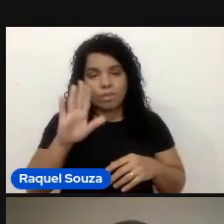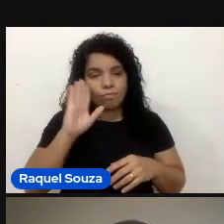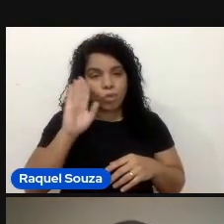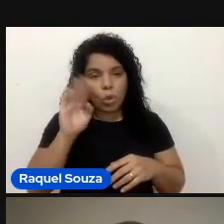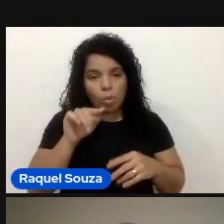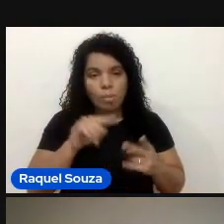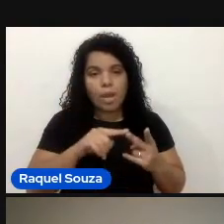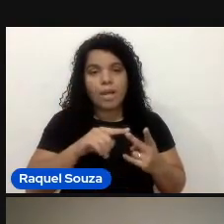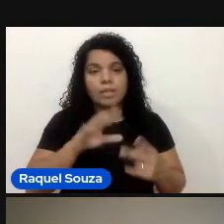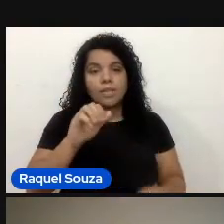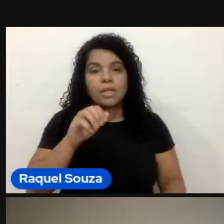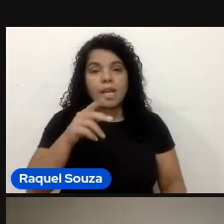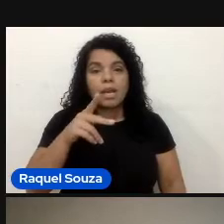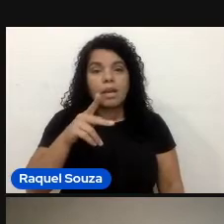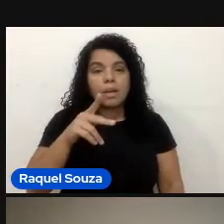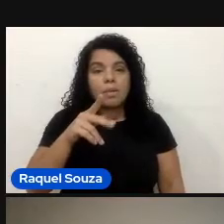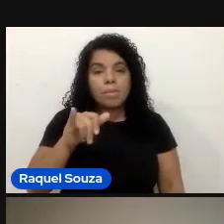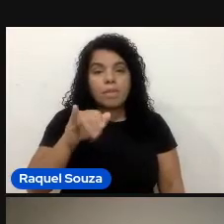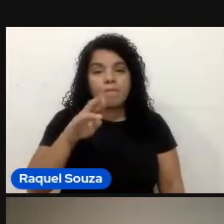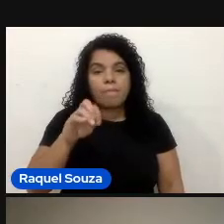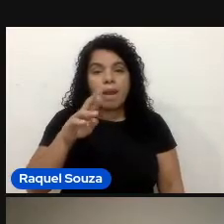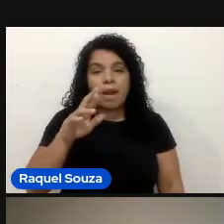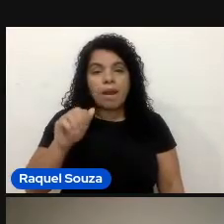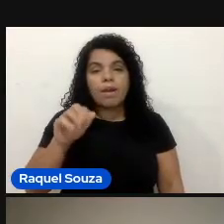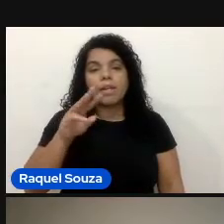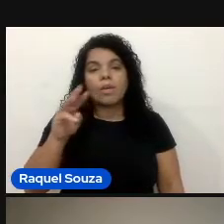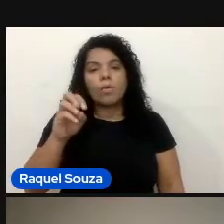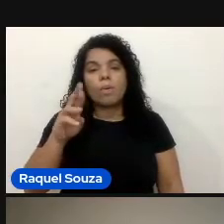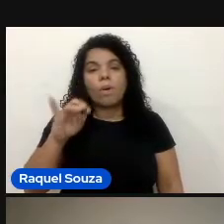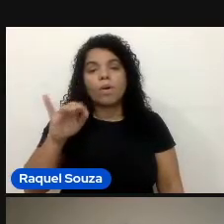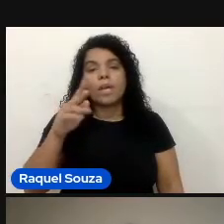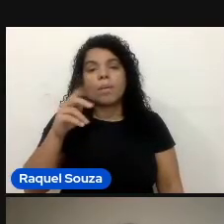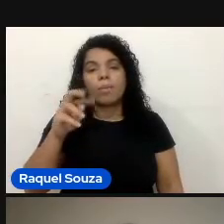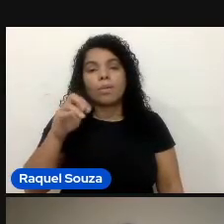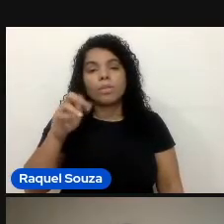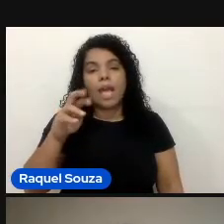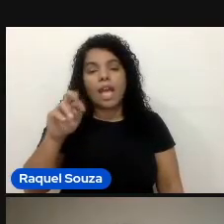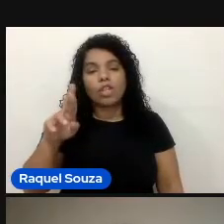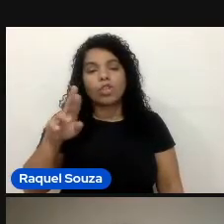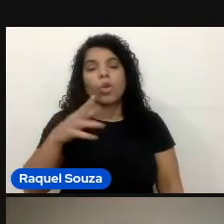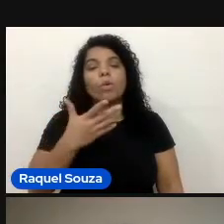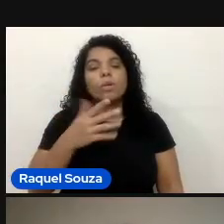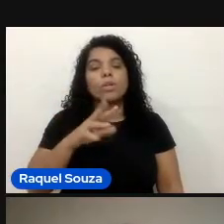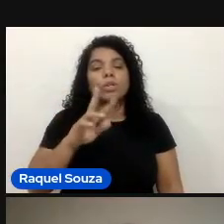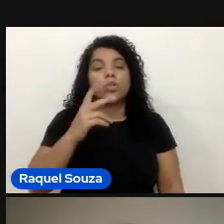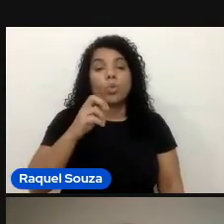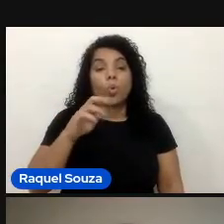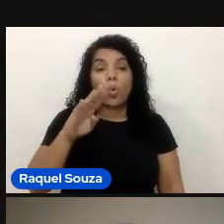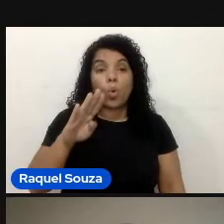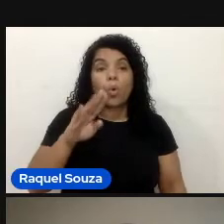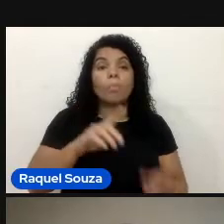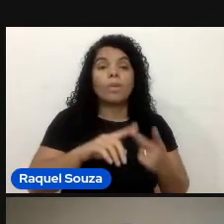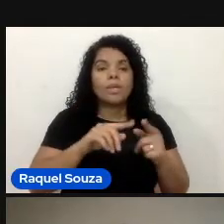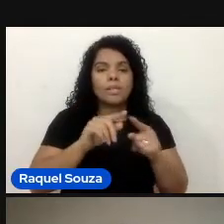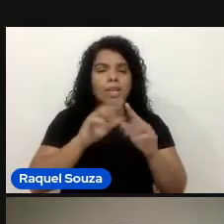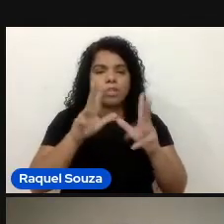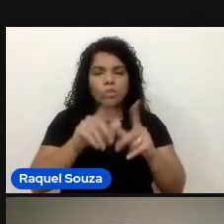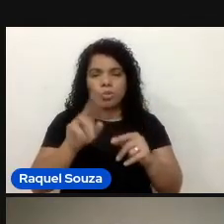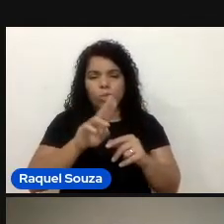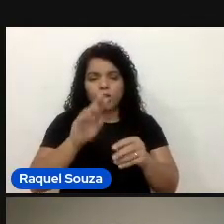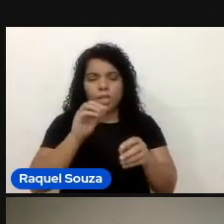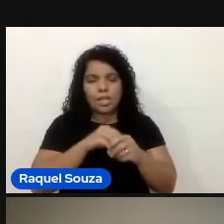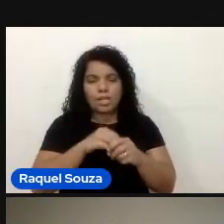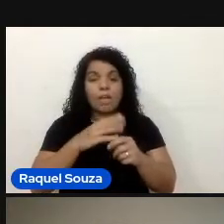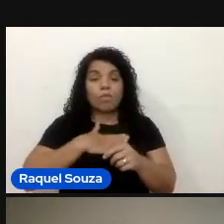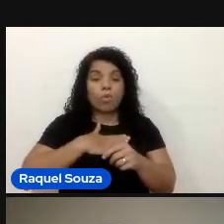no Ruby, o Otter também no Ruby. Tinha o Protractor para aplicações Angular, que eu gostava muito,